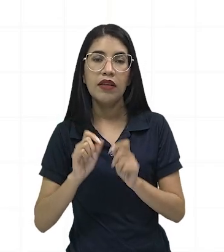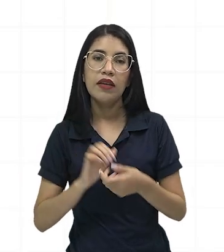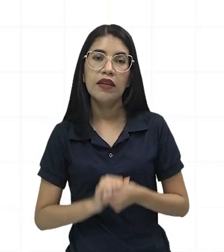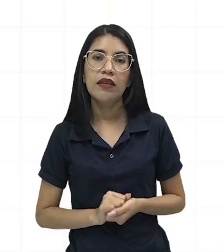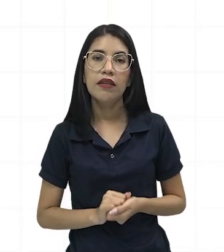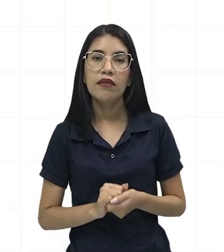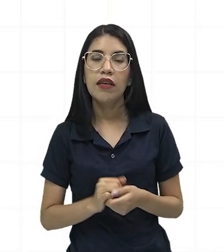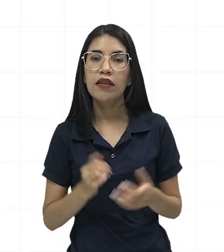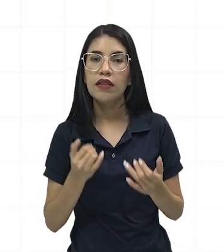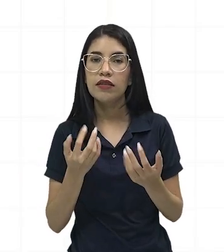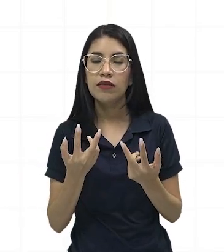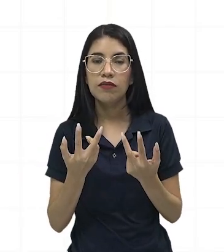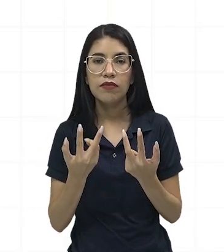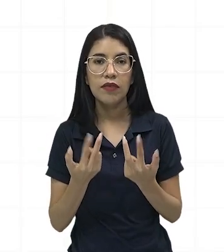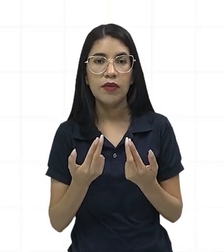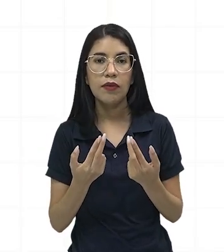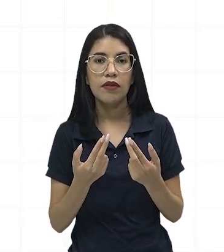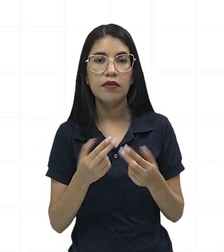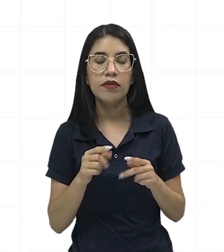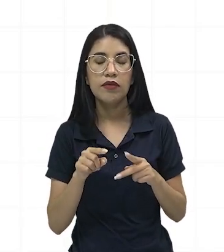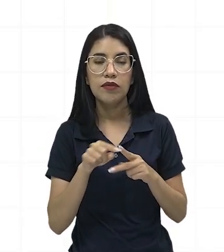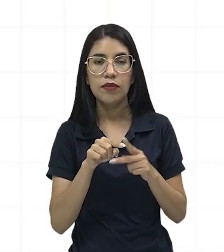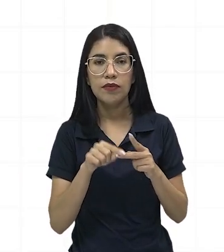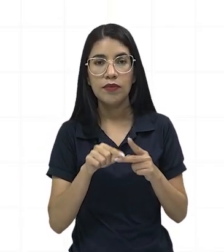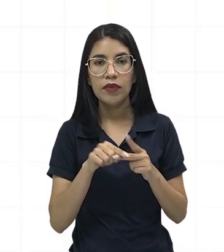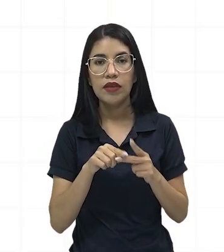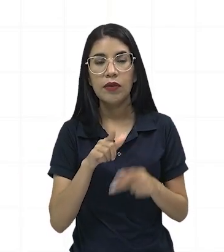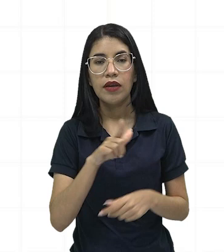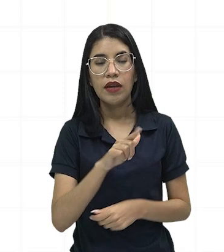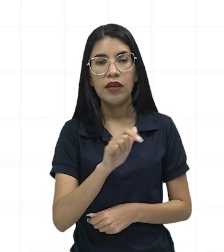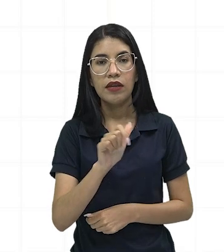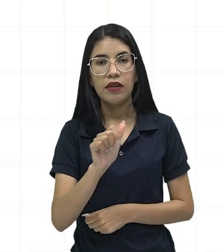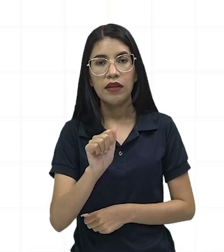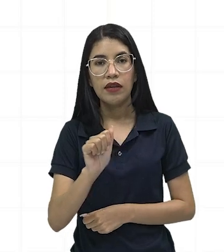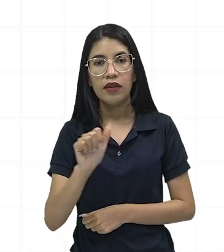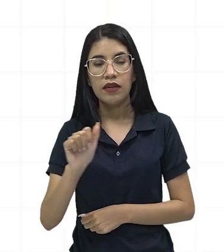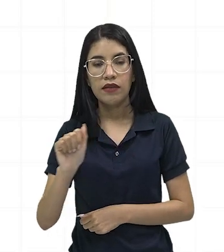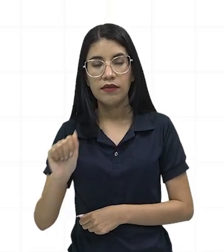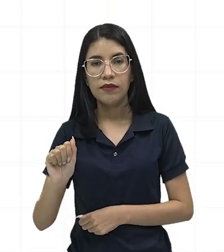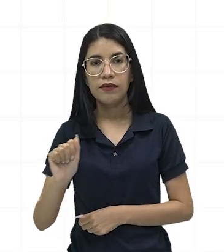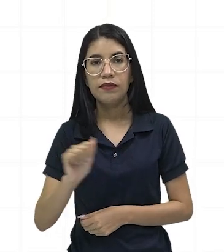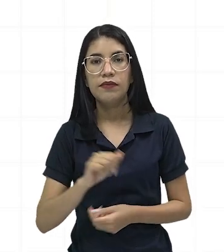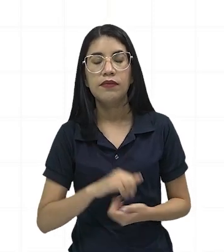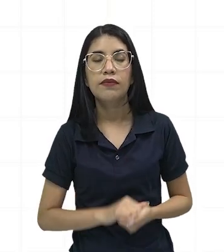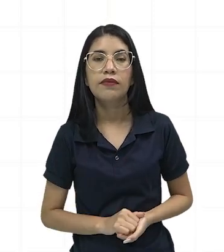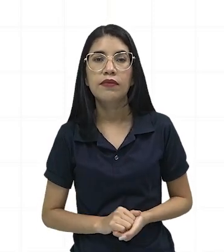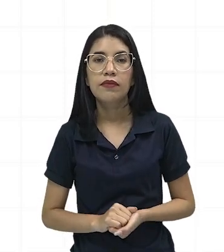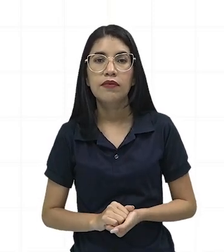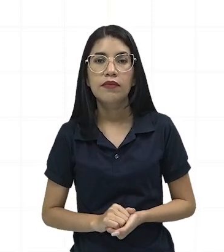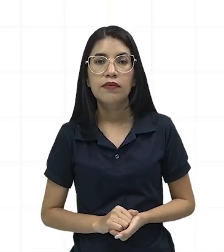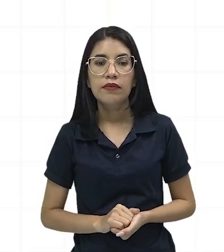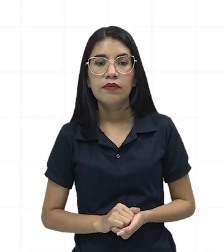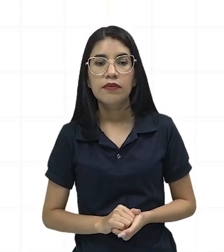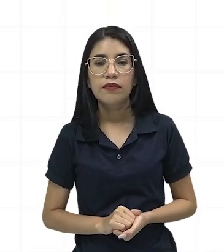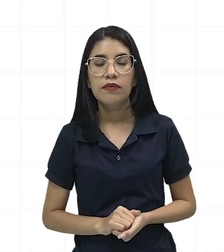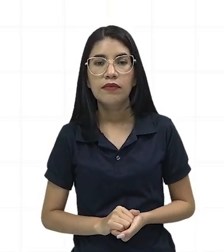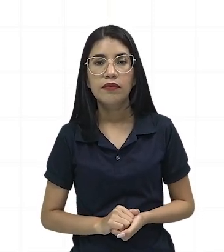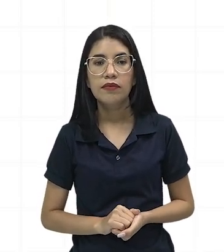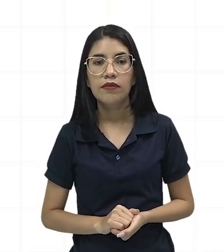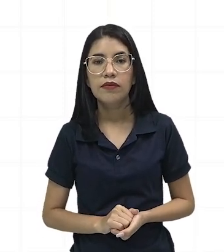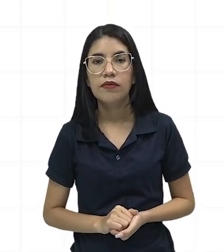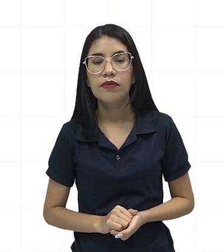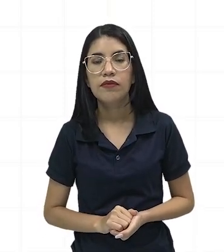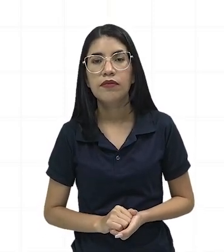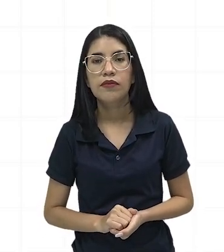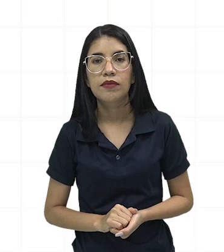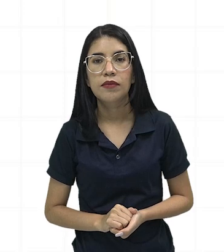são congruentes, né? Pelo lado, ângulo e ângulo. No caso aqui, oposto